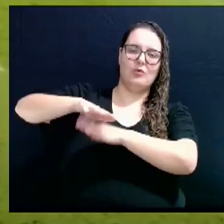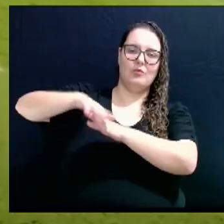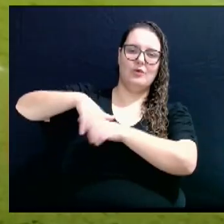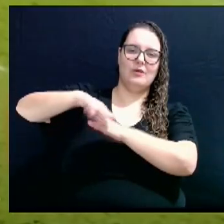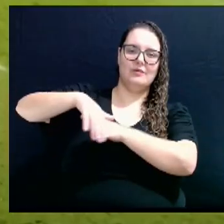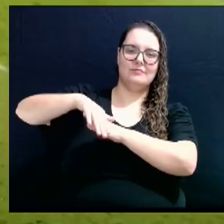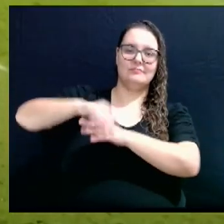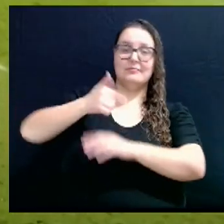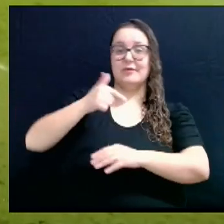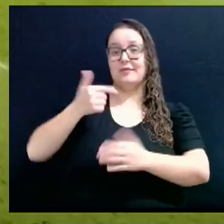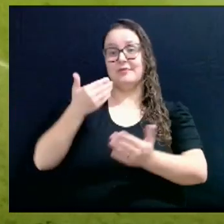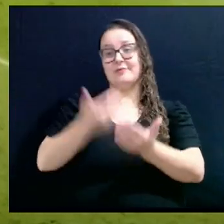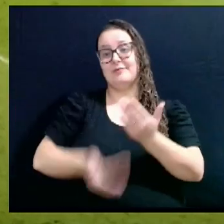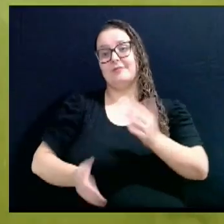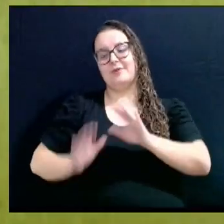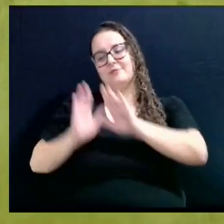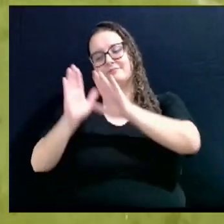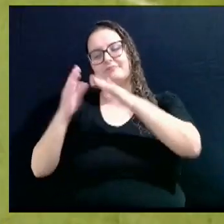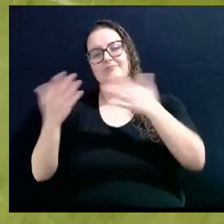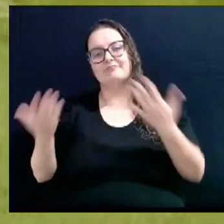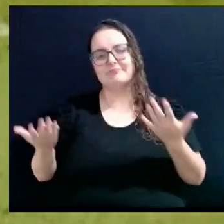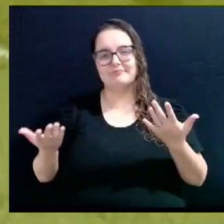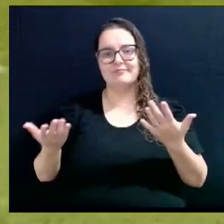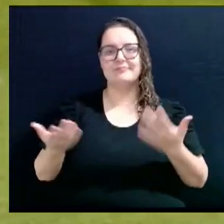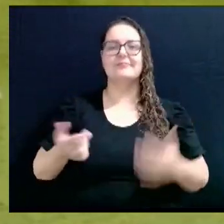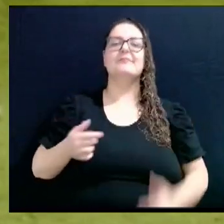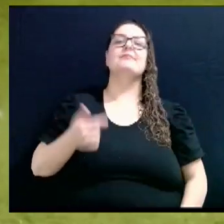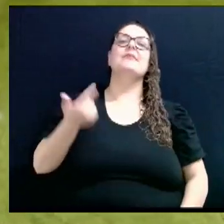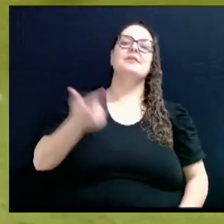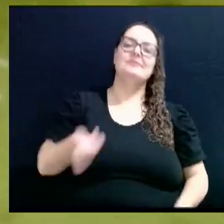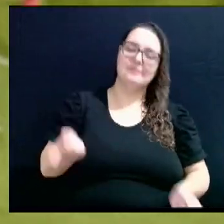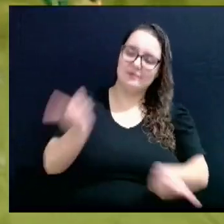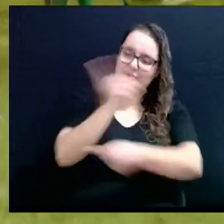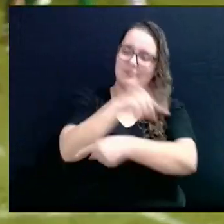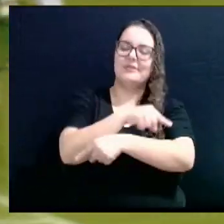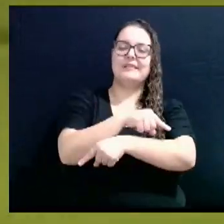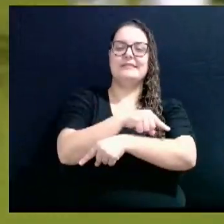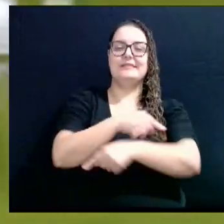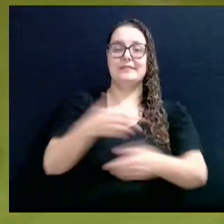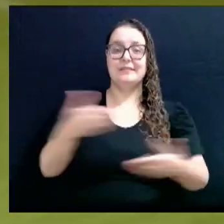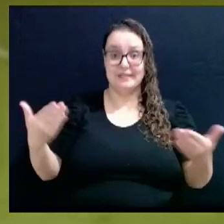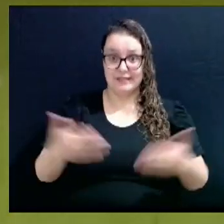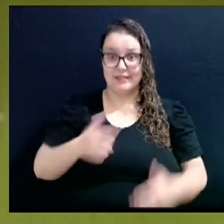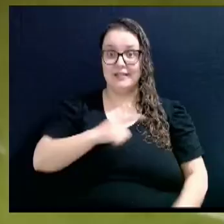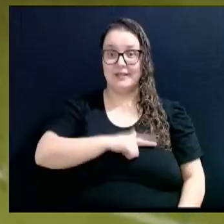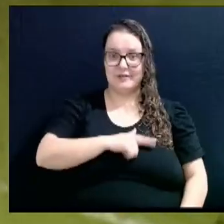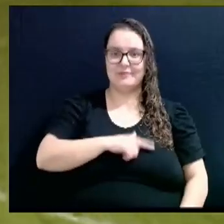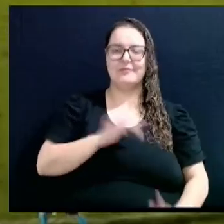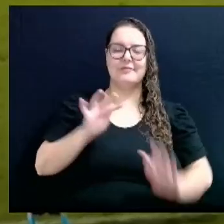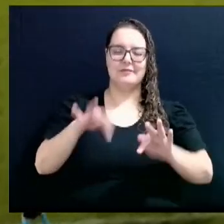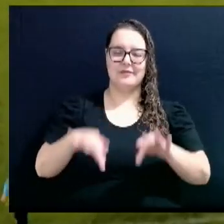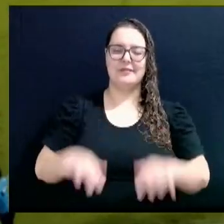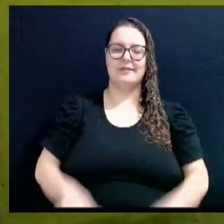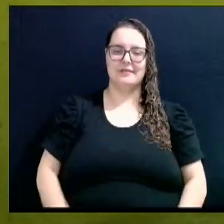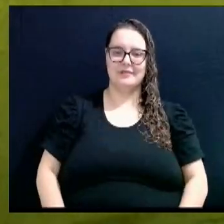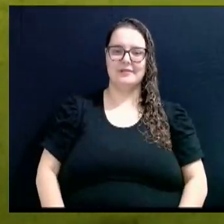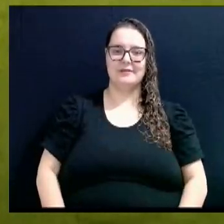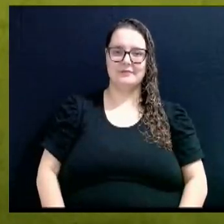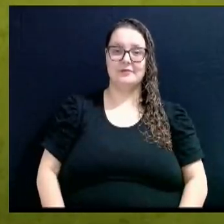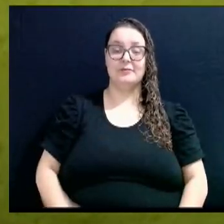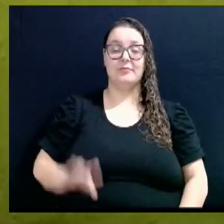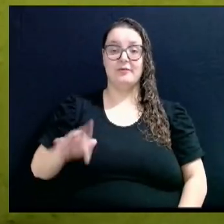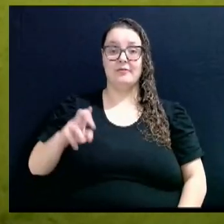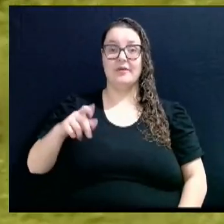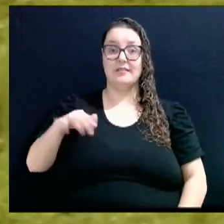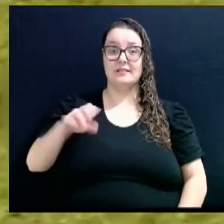o goleirão. Mais uma virada na partida e agora para dar números finais. No Frasqueirão, em Natal,